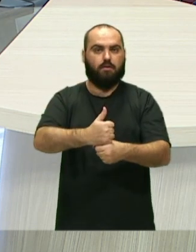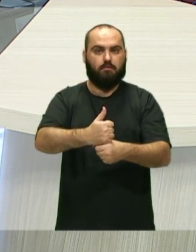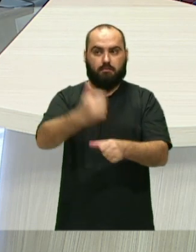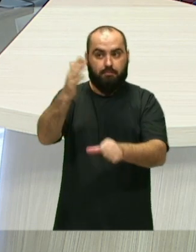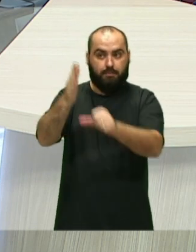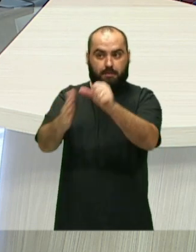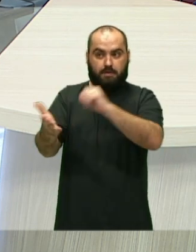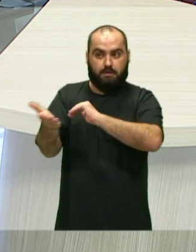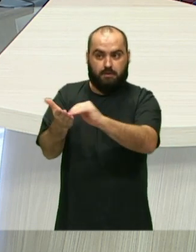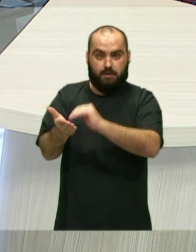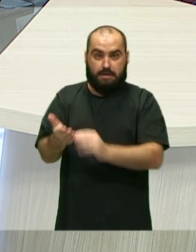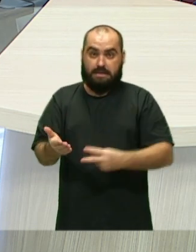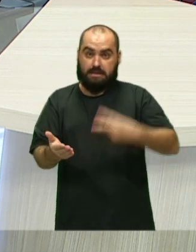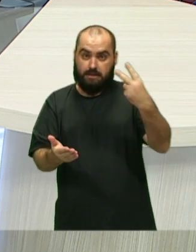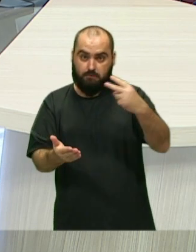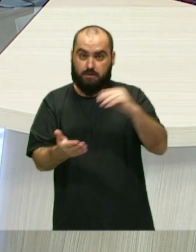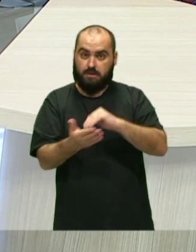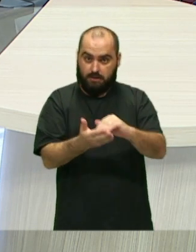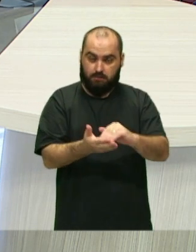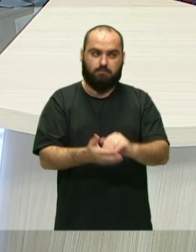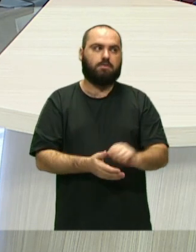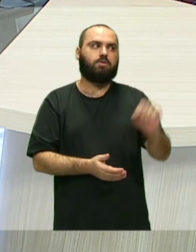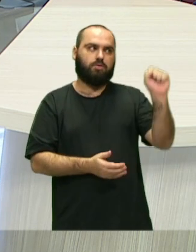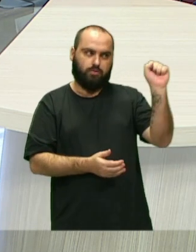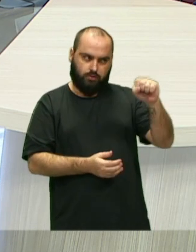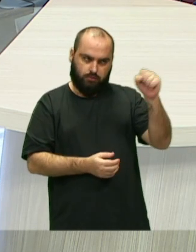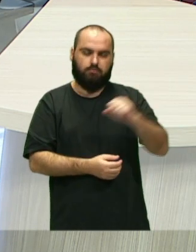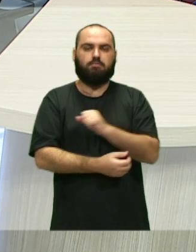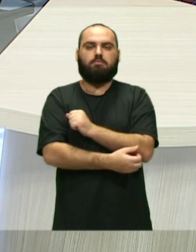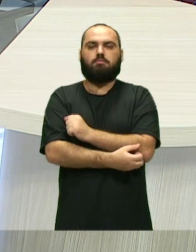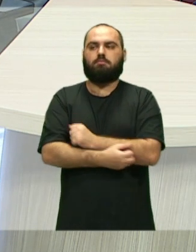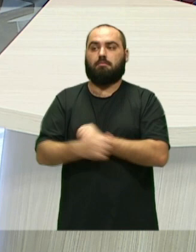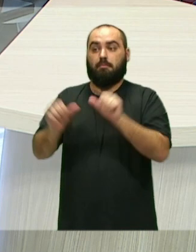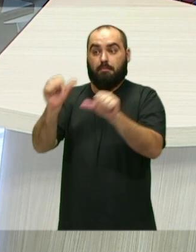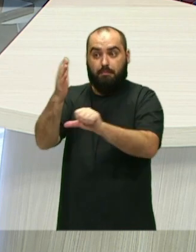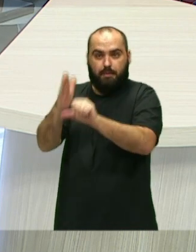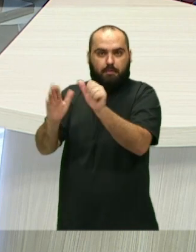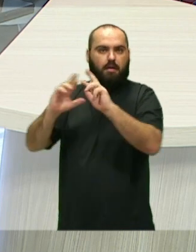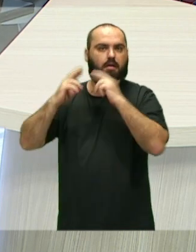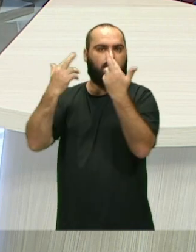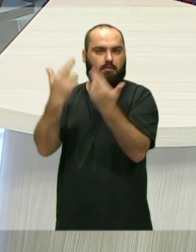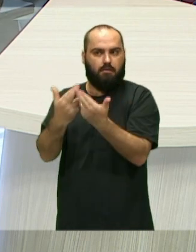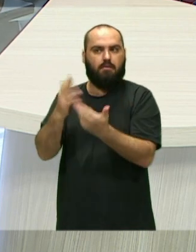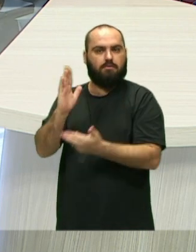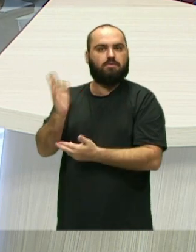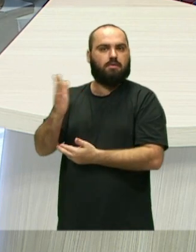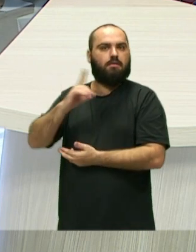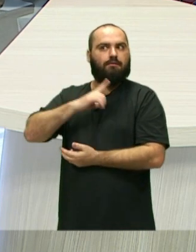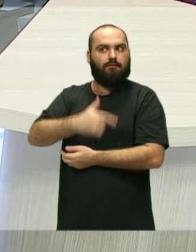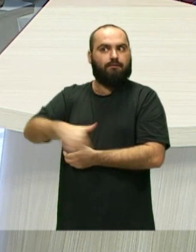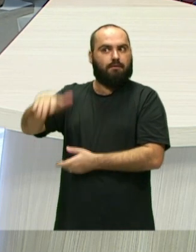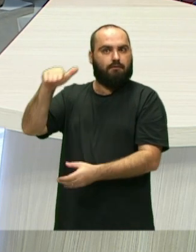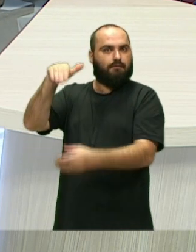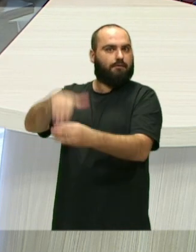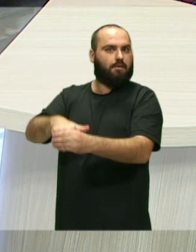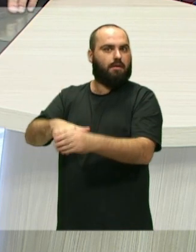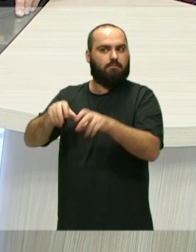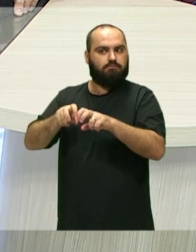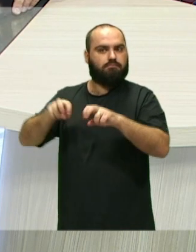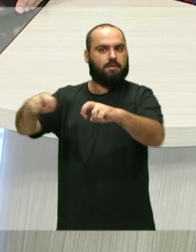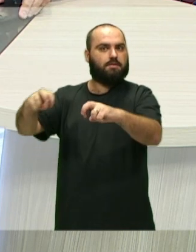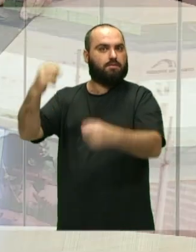secretário esse segundo secretário exato a gente vai ter nessa primeira sessão já como falei simulando e já vão eleger a mesa ali